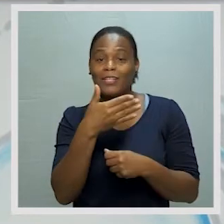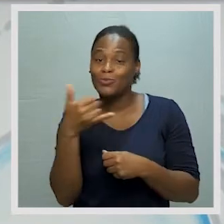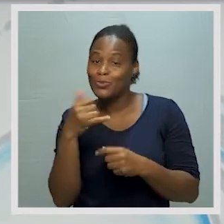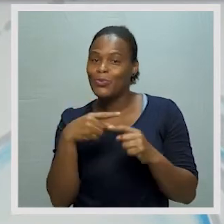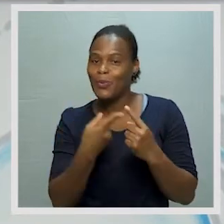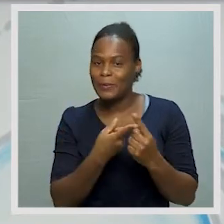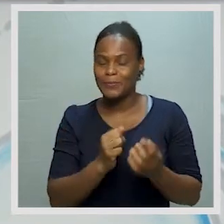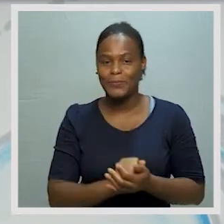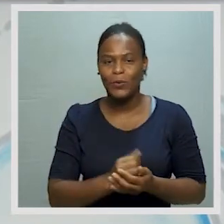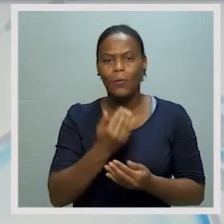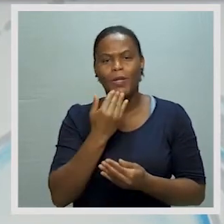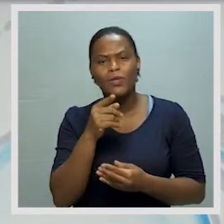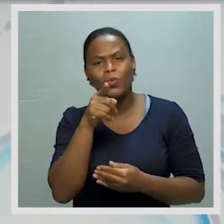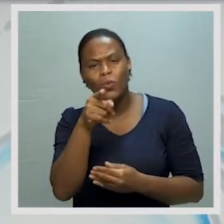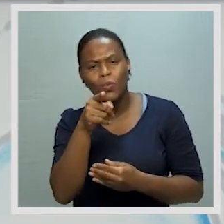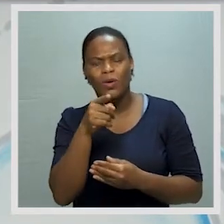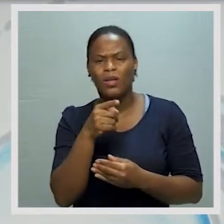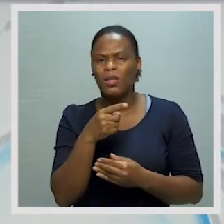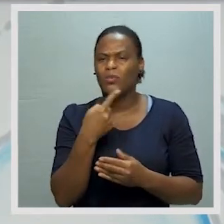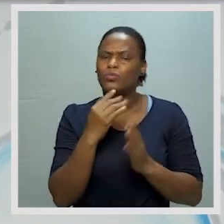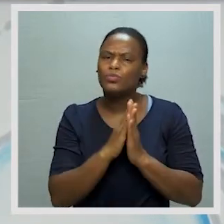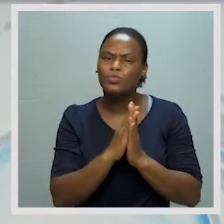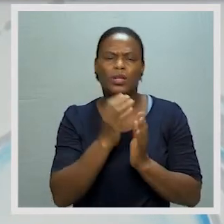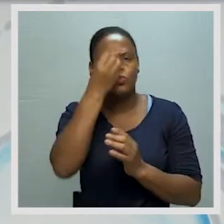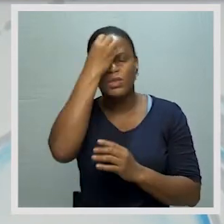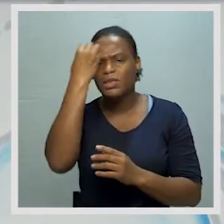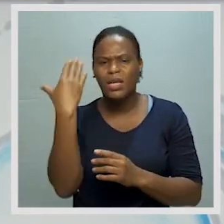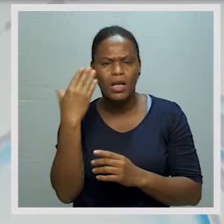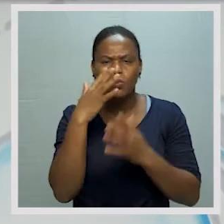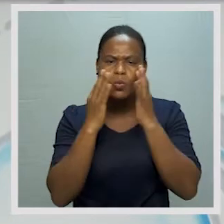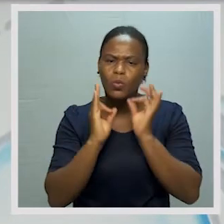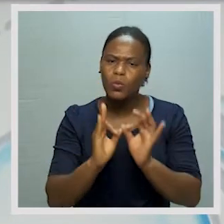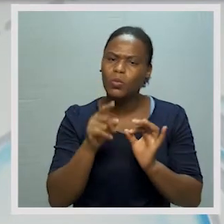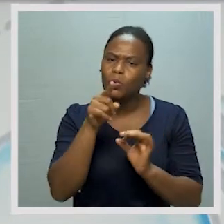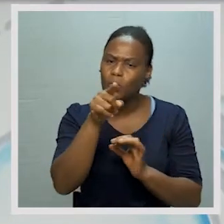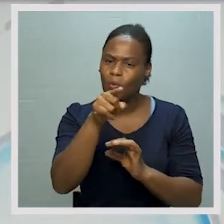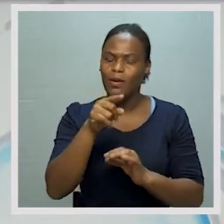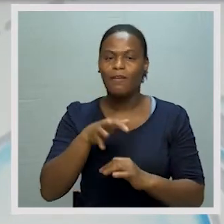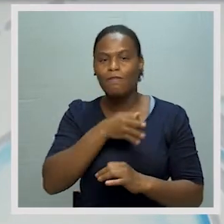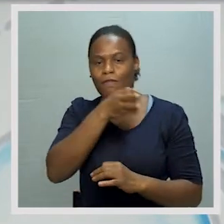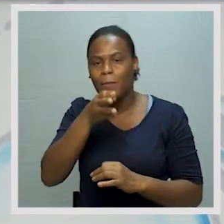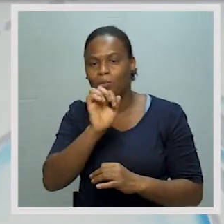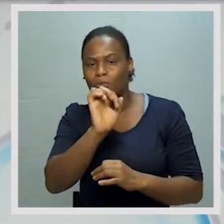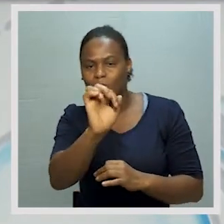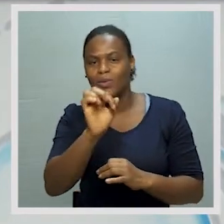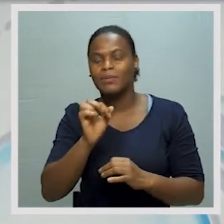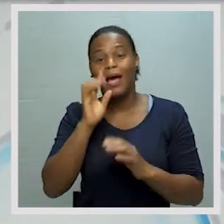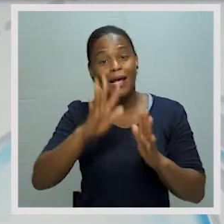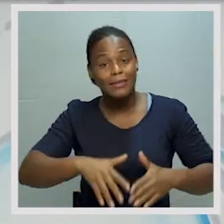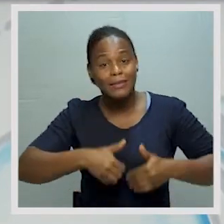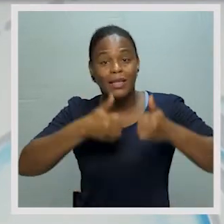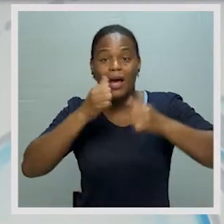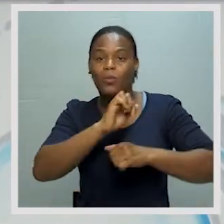é o seguinte: não esqueçam de se cuidar por si, pela sua família, pela sua